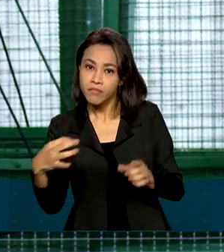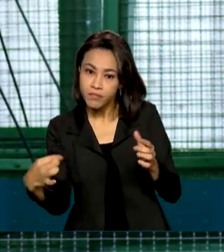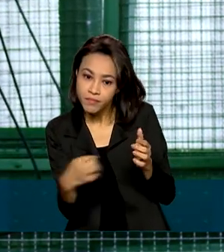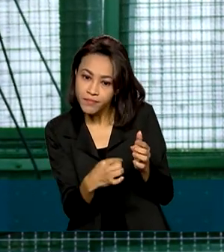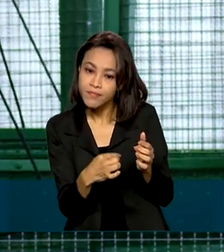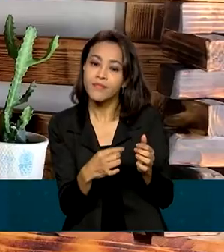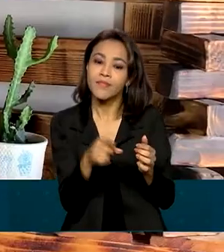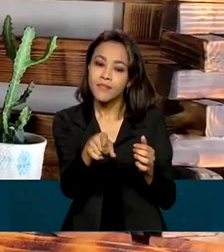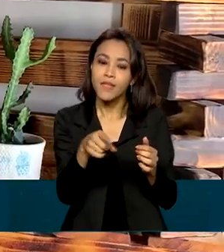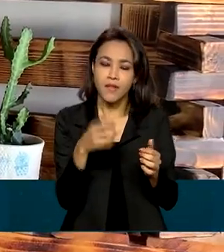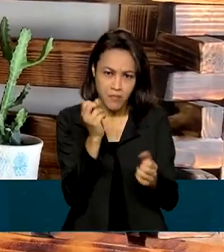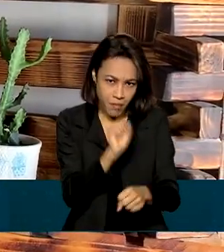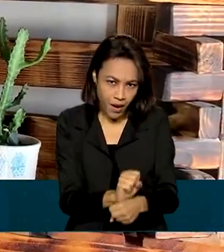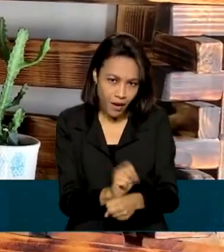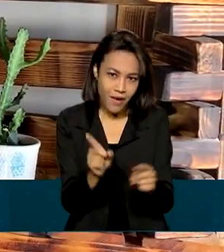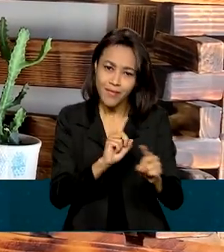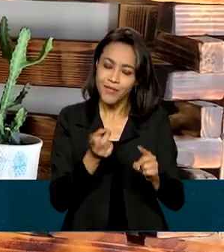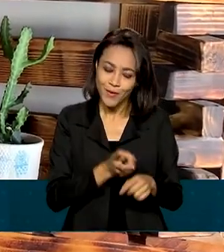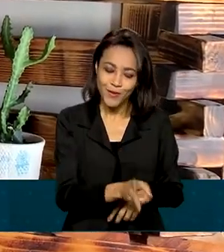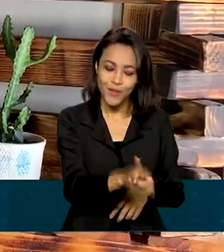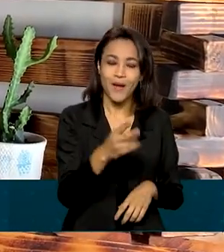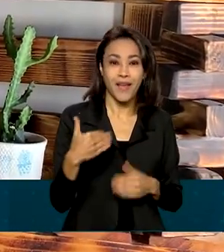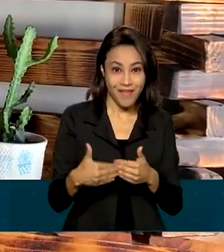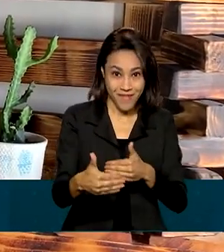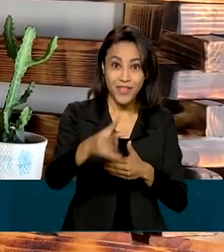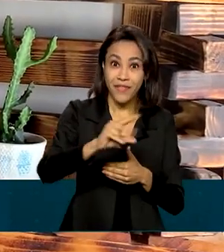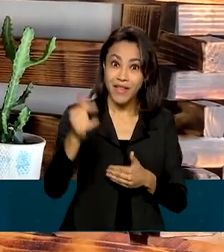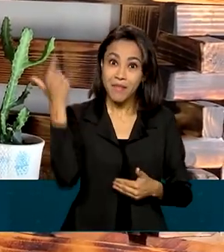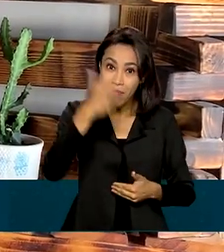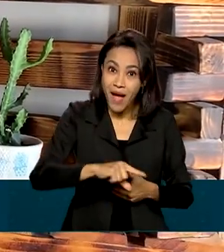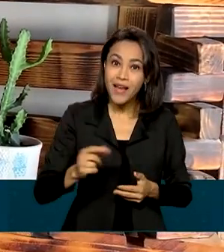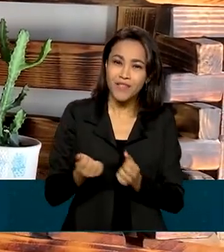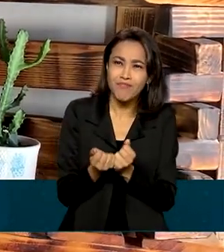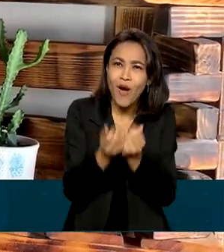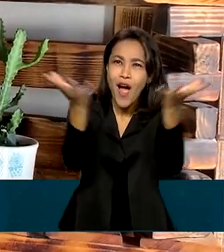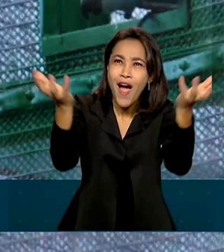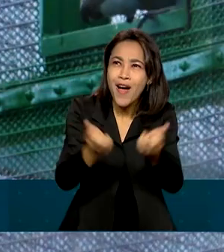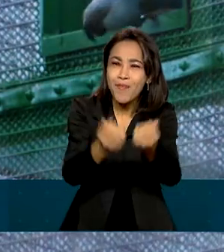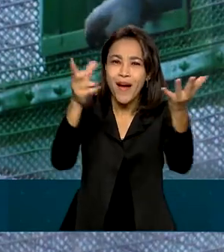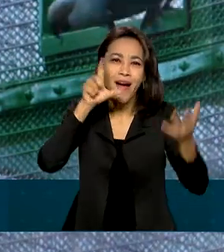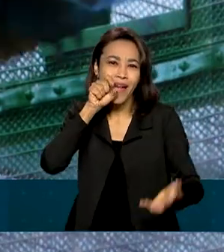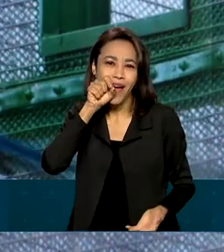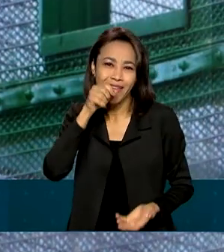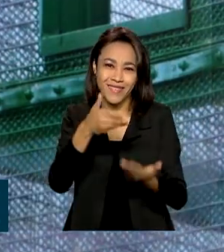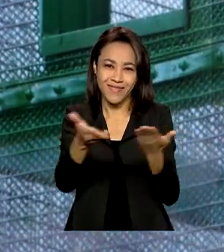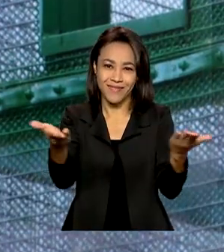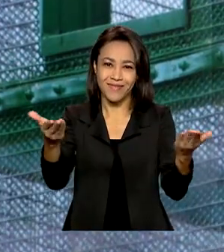vai parar. Em breve teremos mais solturas, teremos mais ararinhas na natureza.